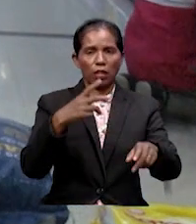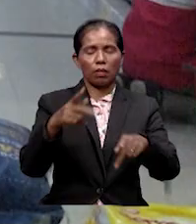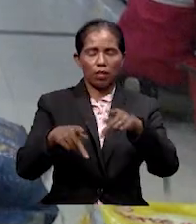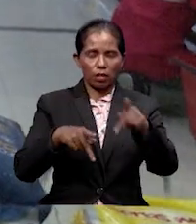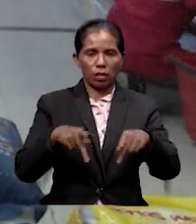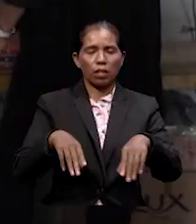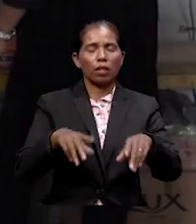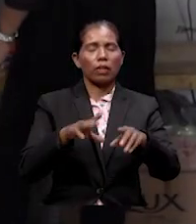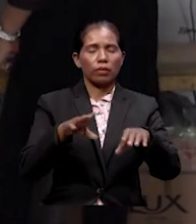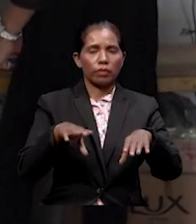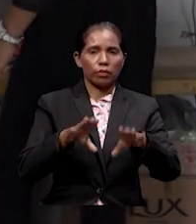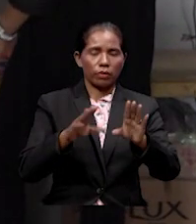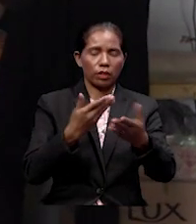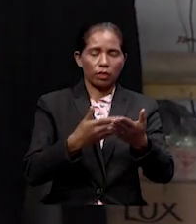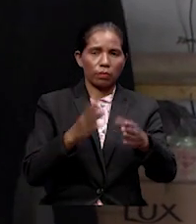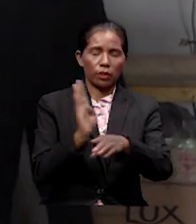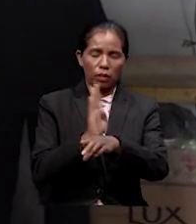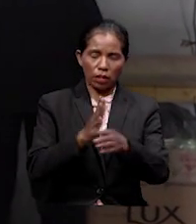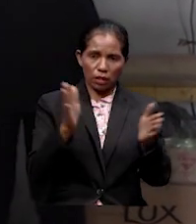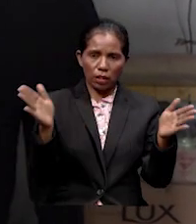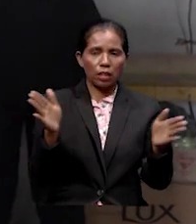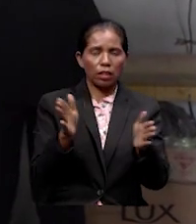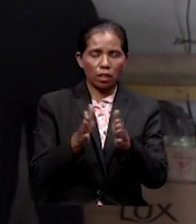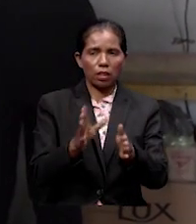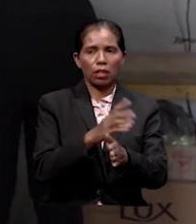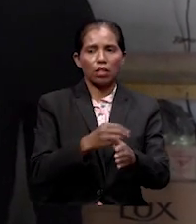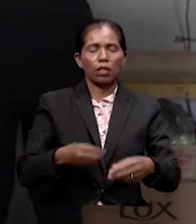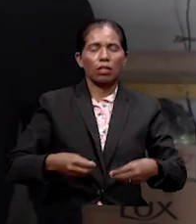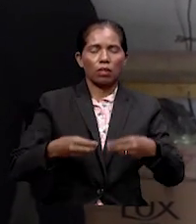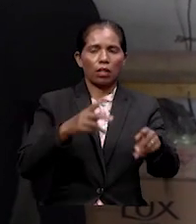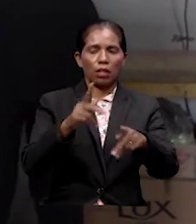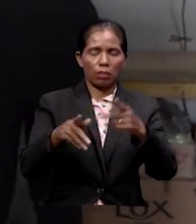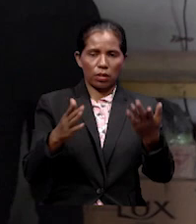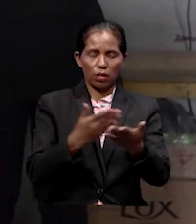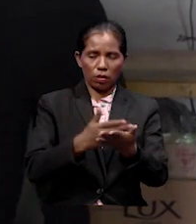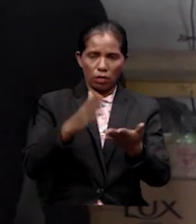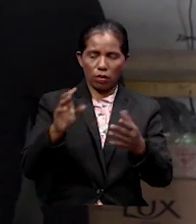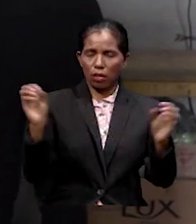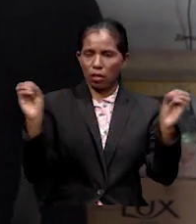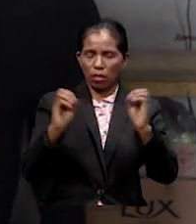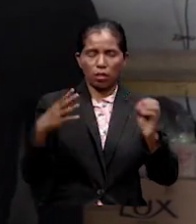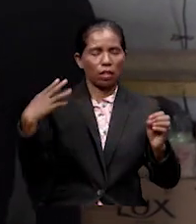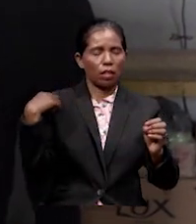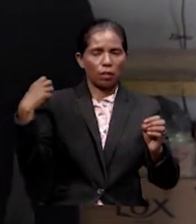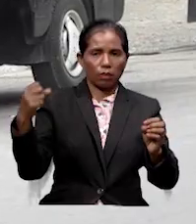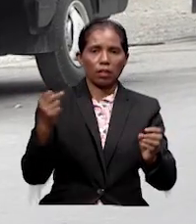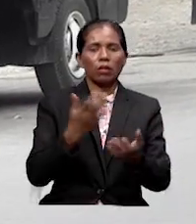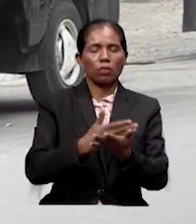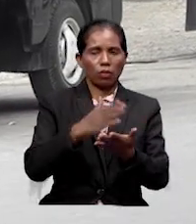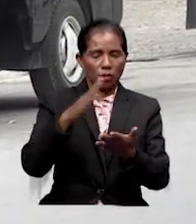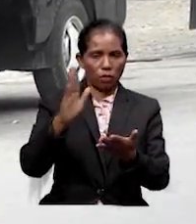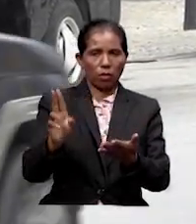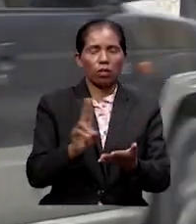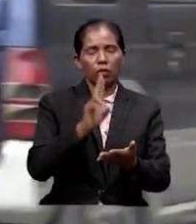kik nebe halo negosio ia relarang no afeta mosh ba comprador sira nebe la iak bit atu sosa hodi uza